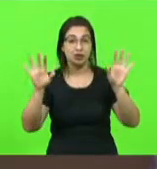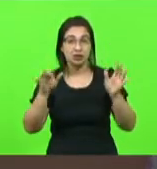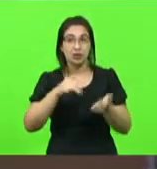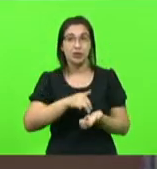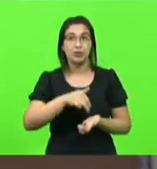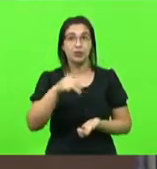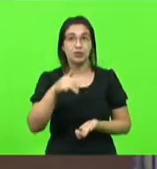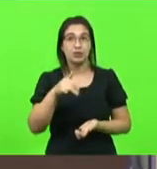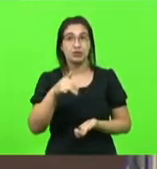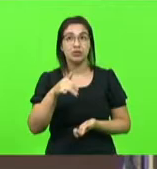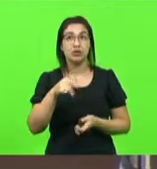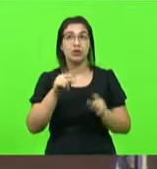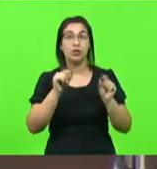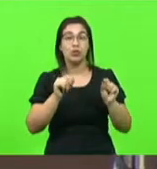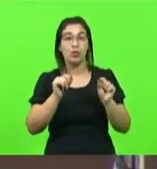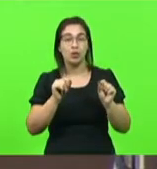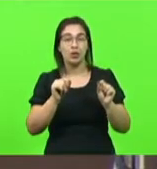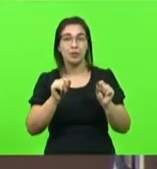moção